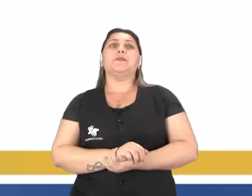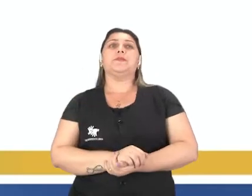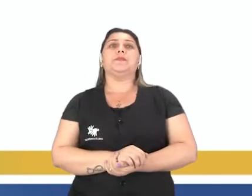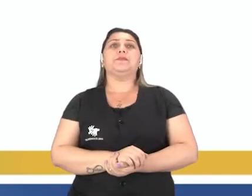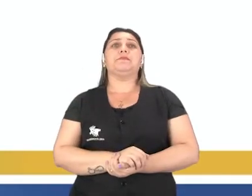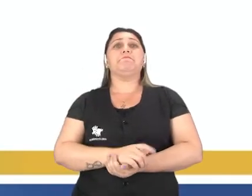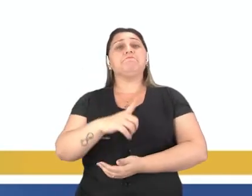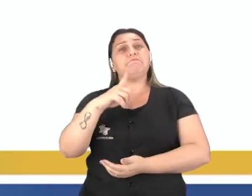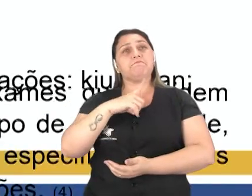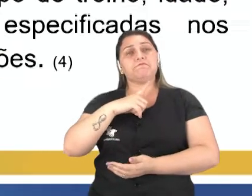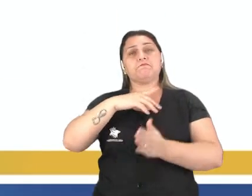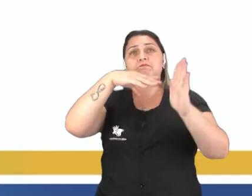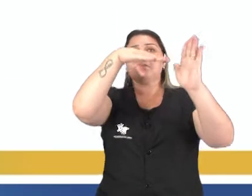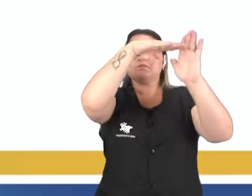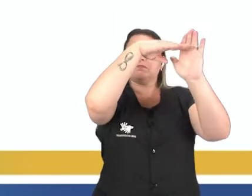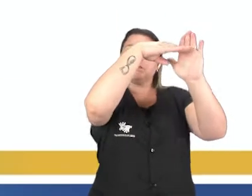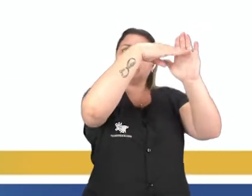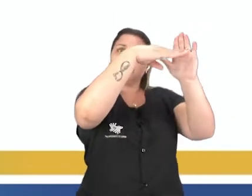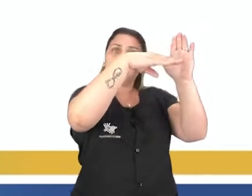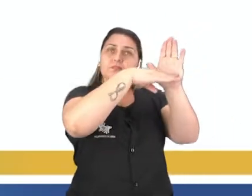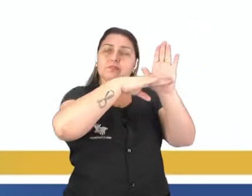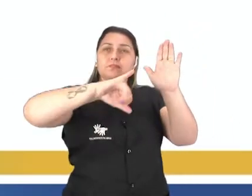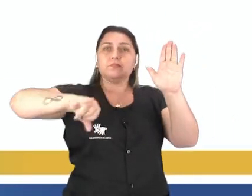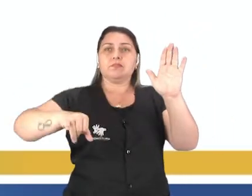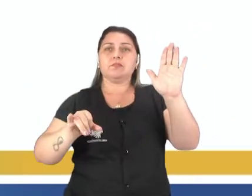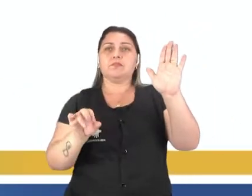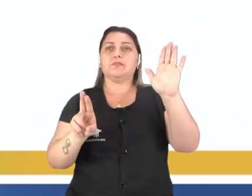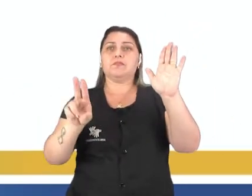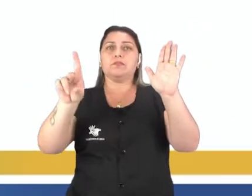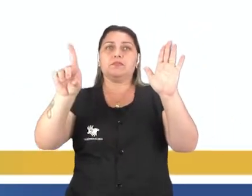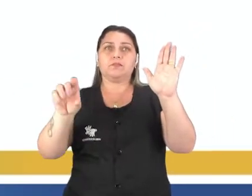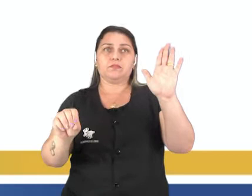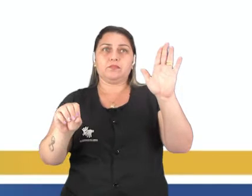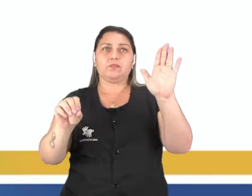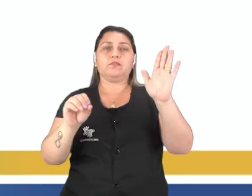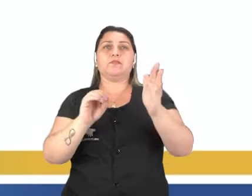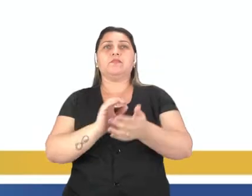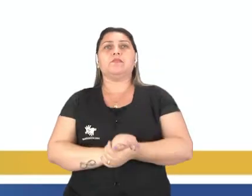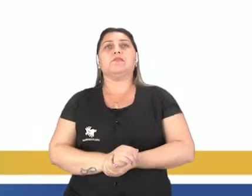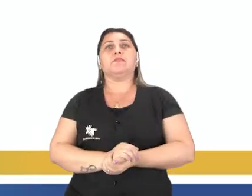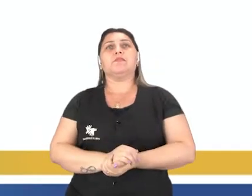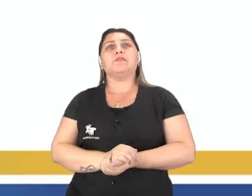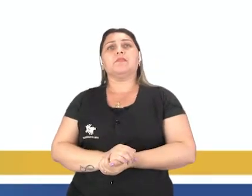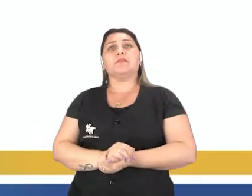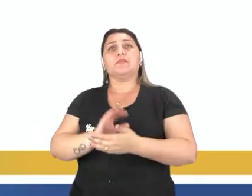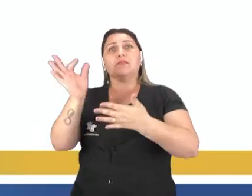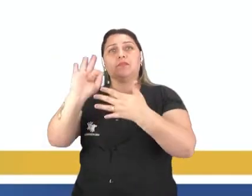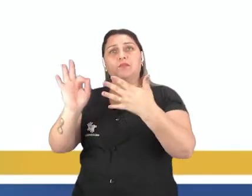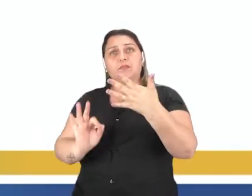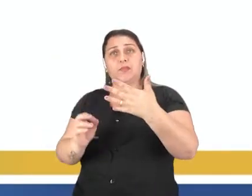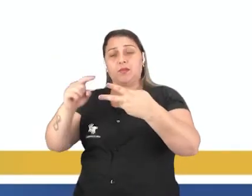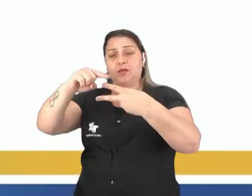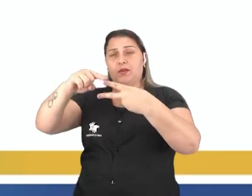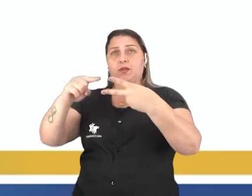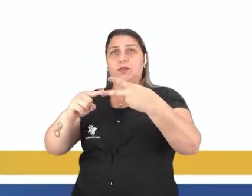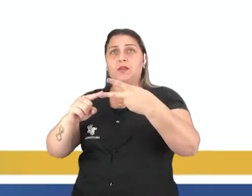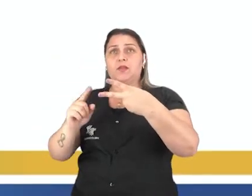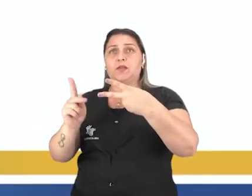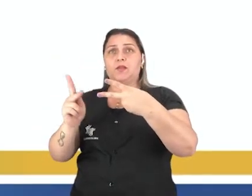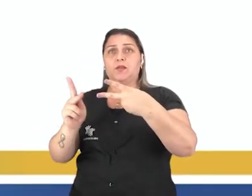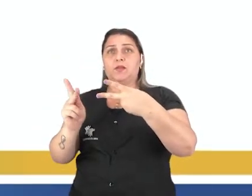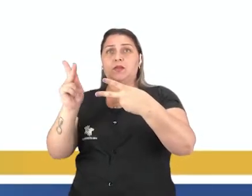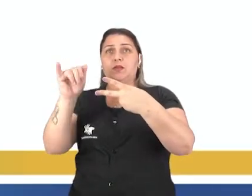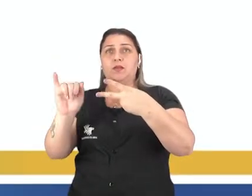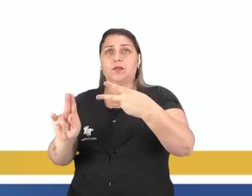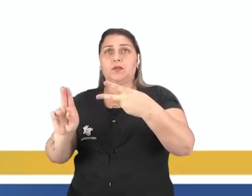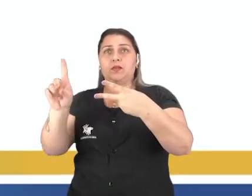né? Aí a gente tem as graduações do judô, que são, né? Os judokas são classificados em 2 graduações,